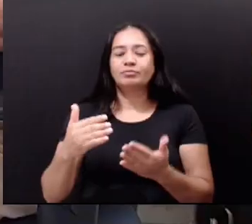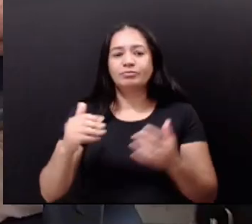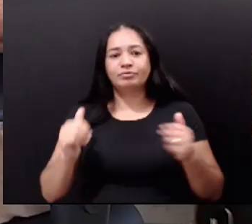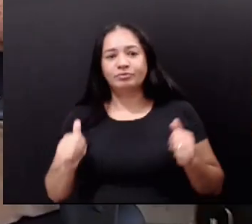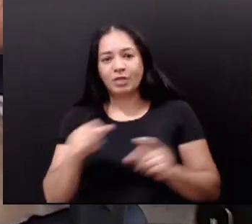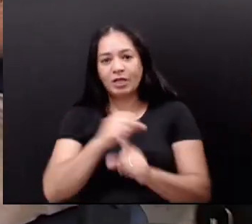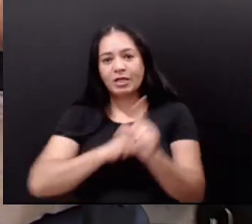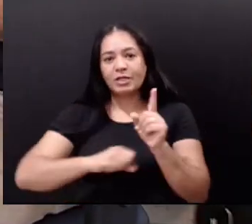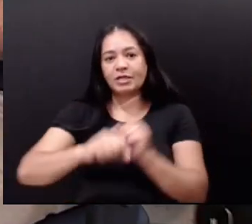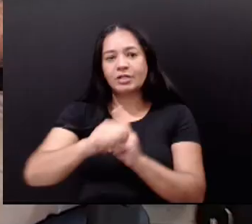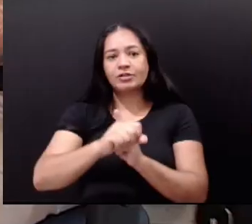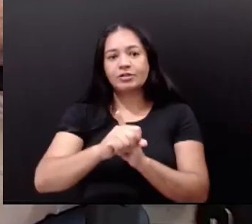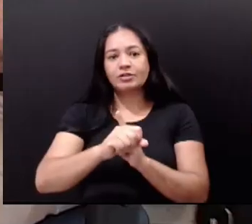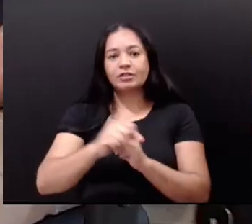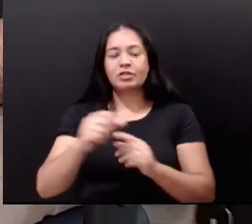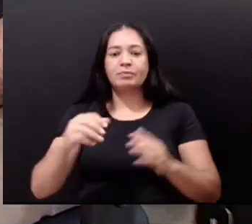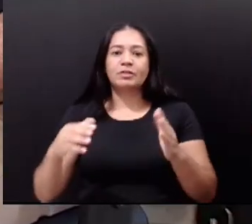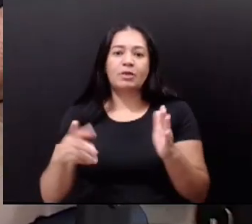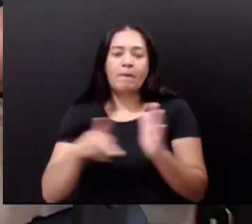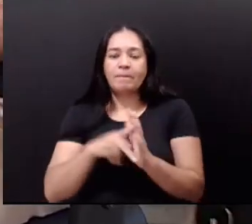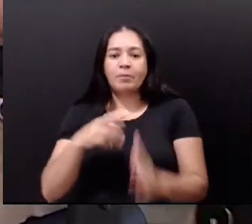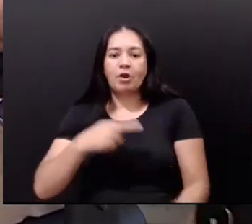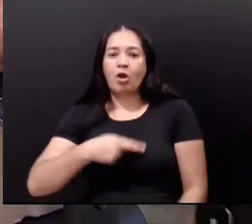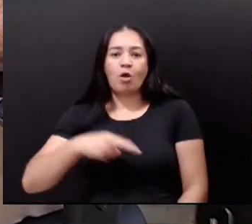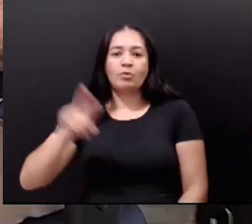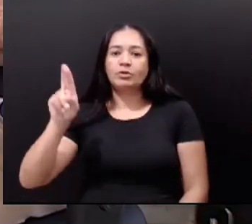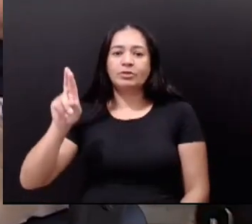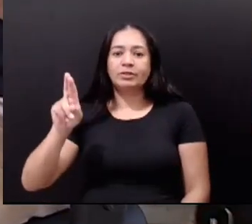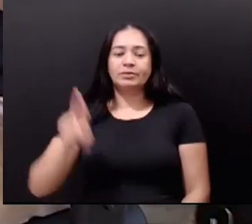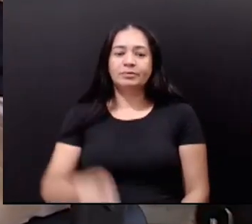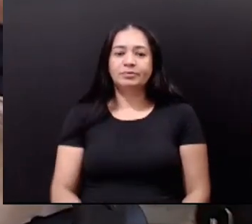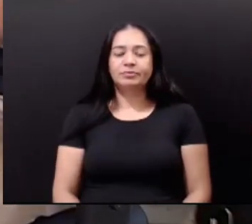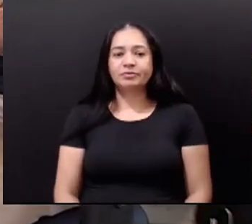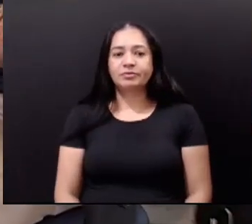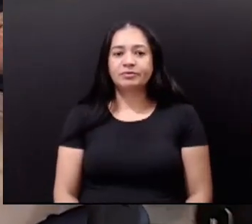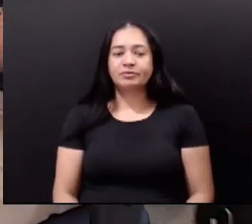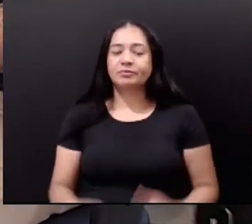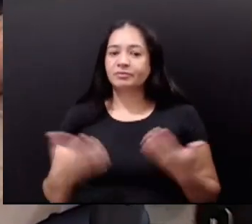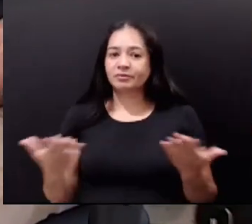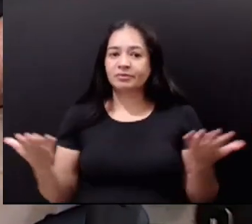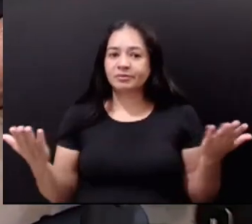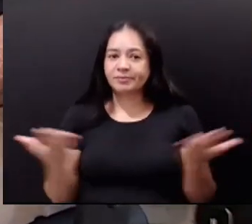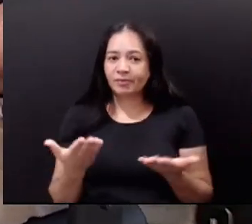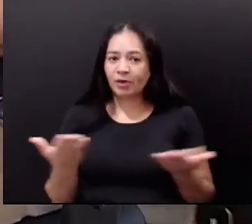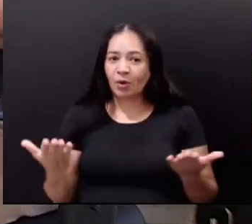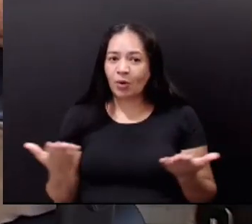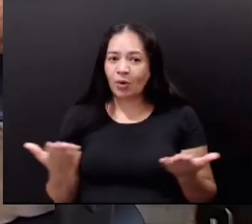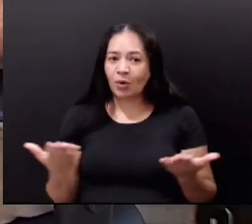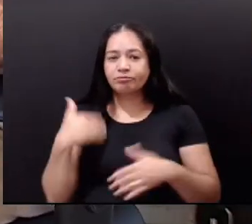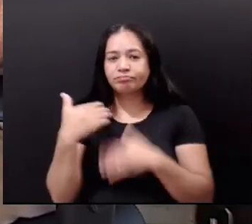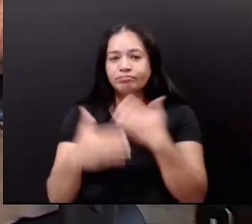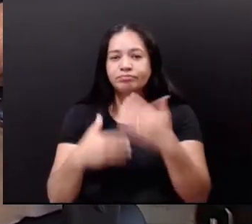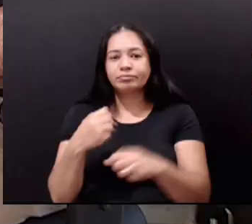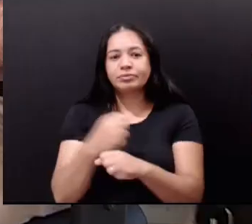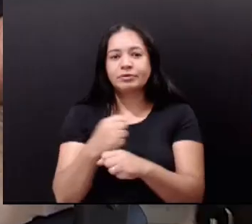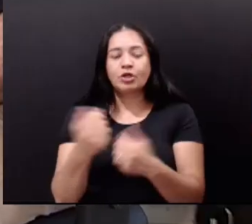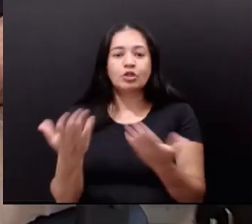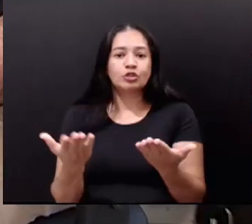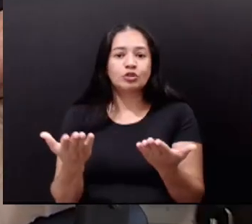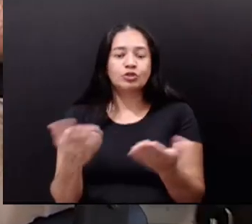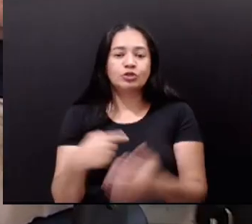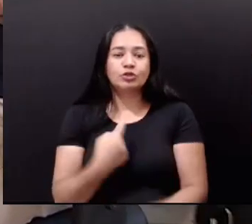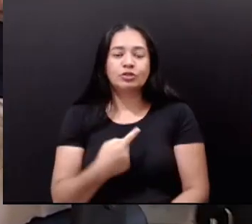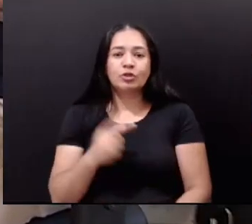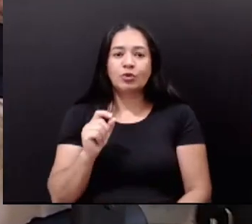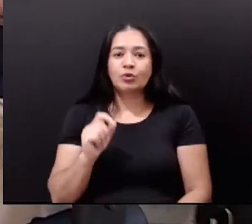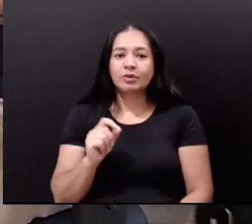religioso, né, dessa época, por esse grupo. Enfim, hoje, né, depois de tantos anos, como que a gente está? Teve até essa mudança também, inclusive